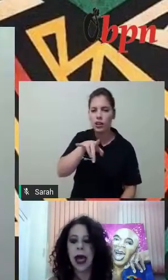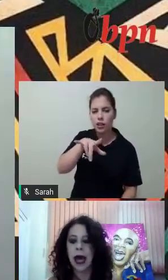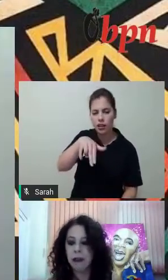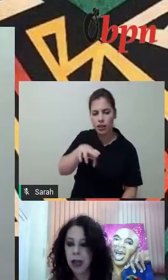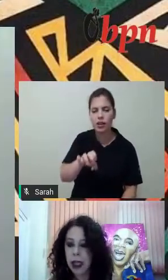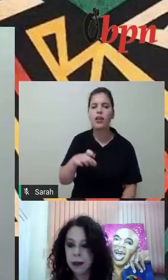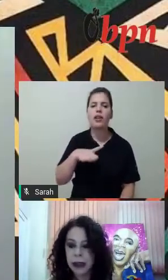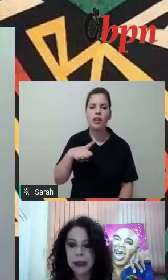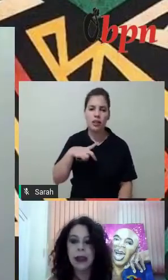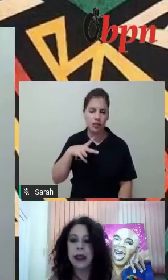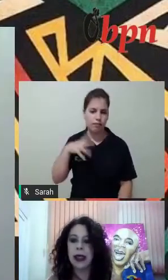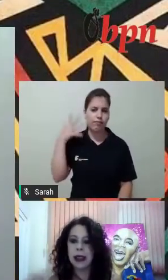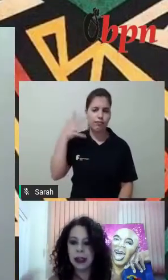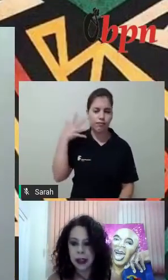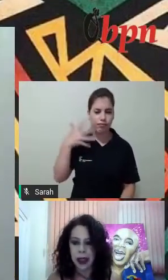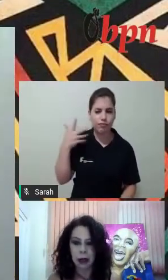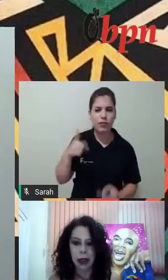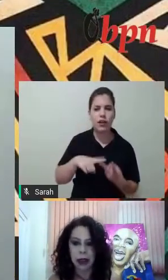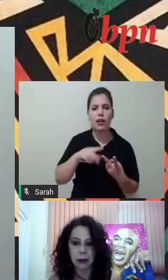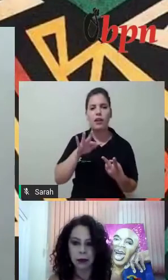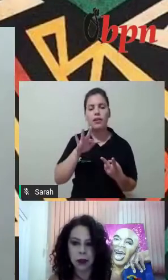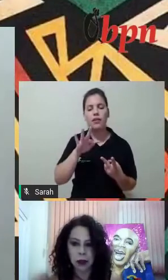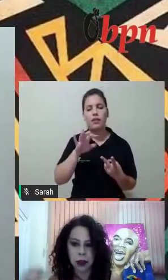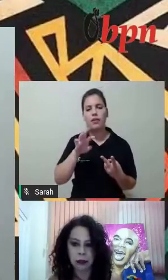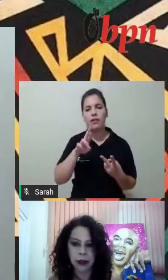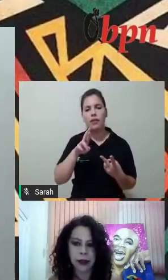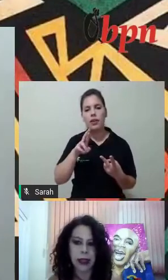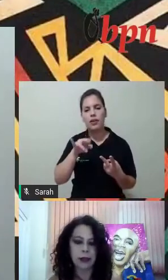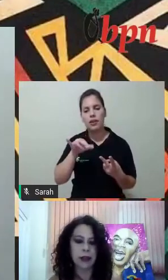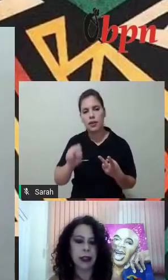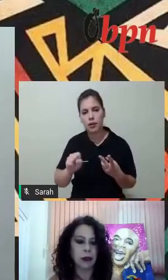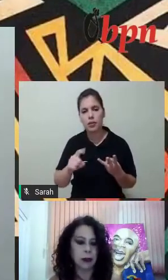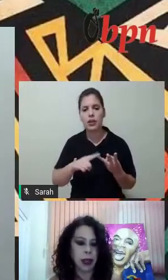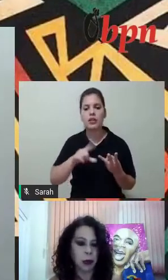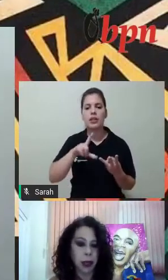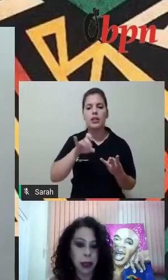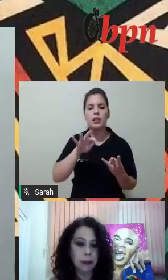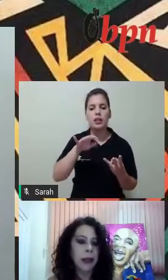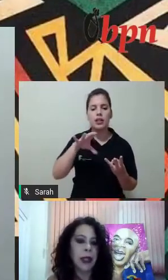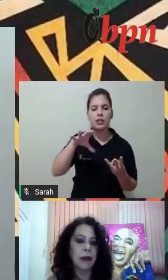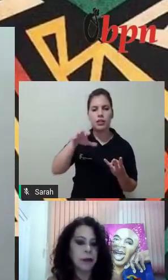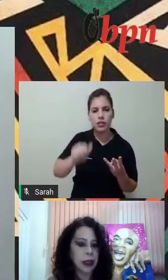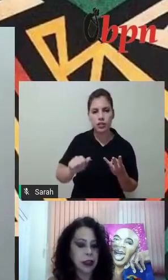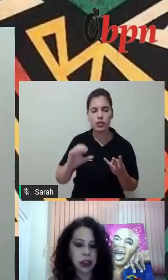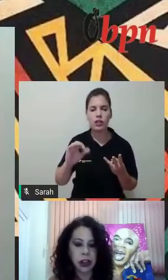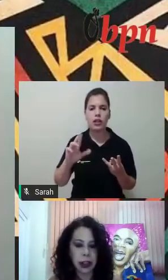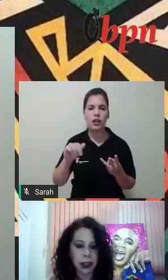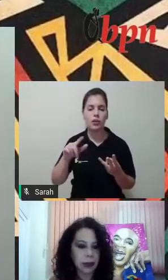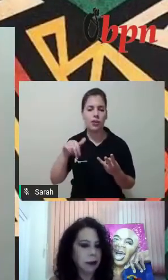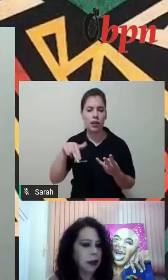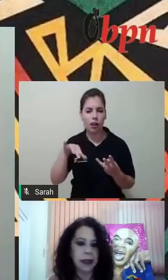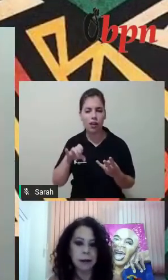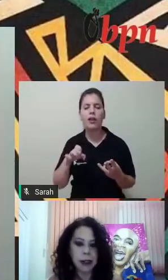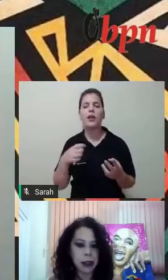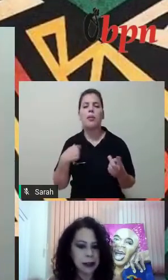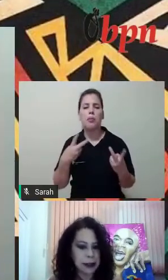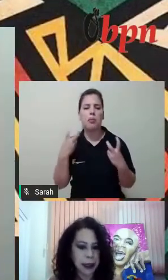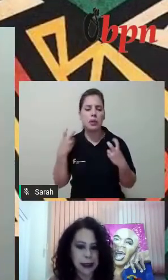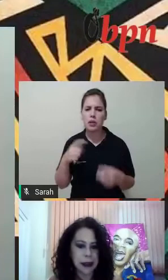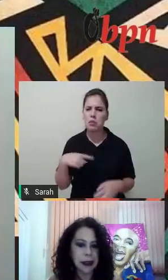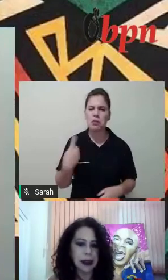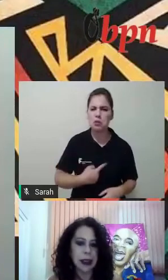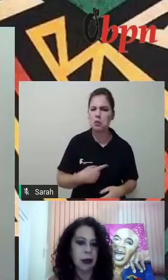conferencistas, a Feibres, né, a Letícia Carolina, professora na Universidade Federal do Piauí. Enfim, a gente chega sem